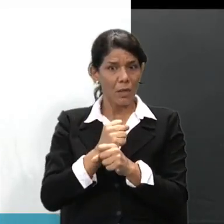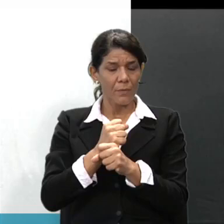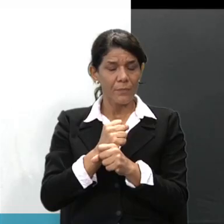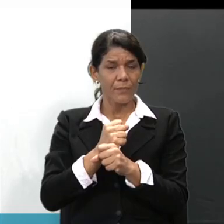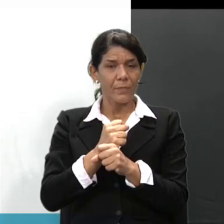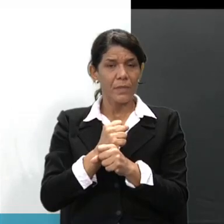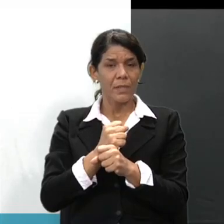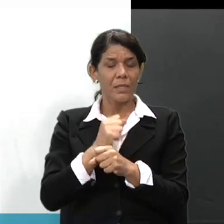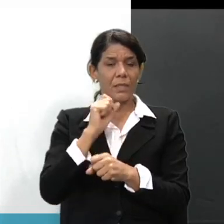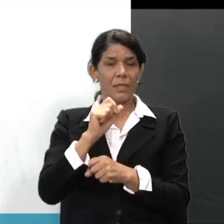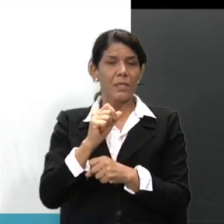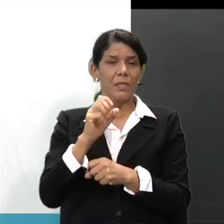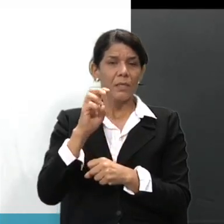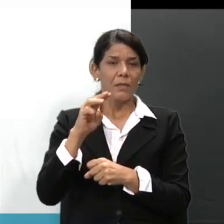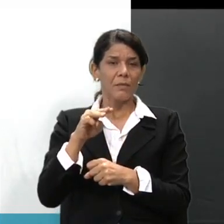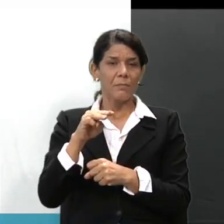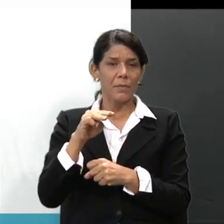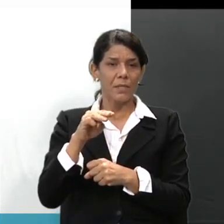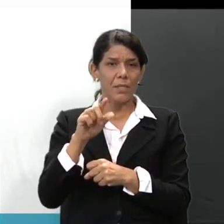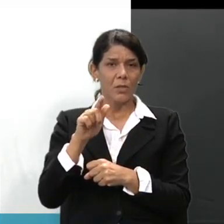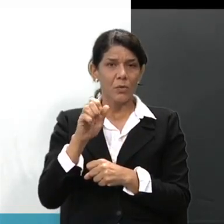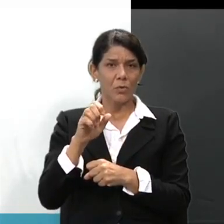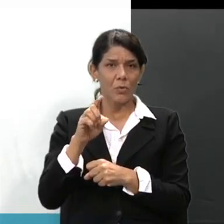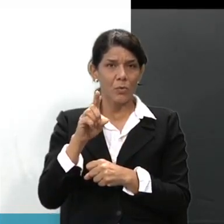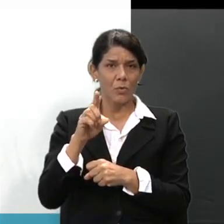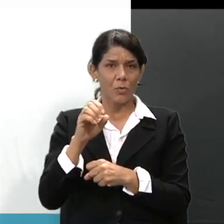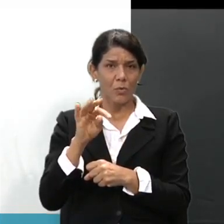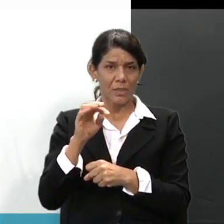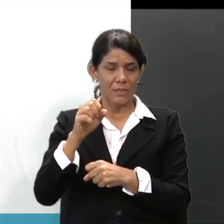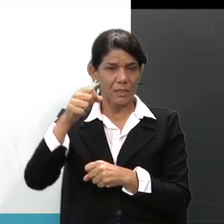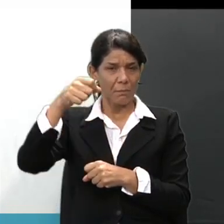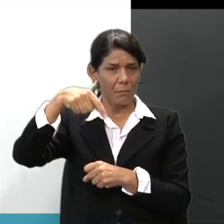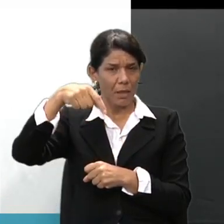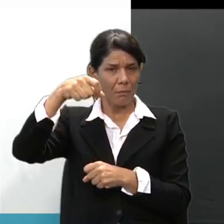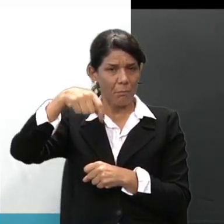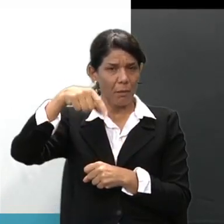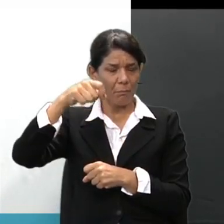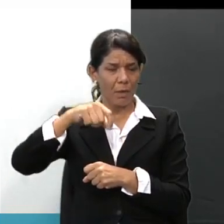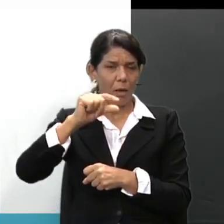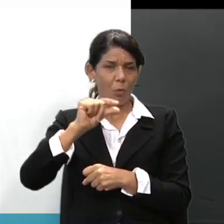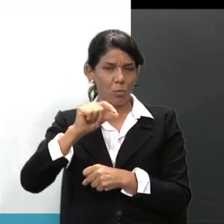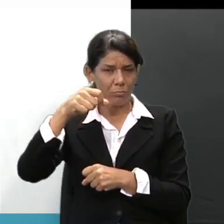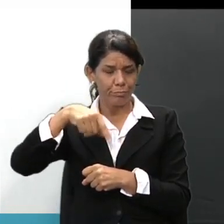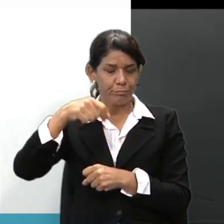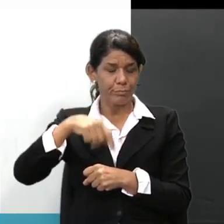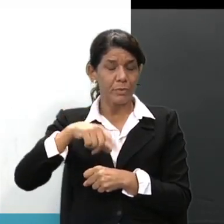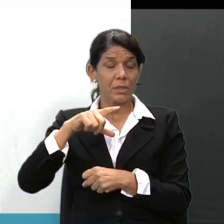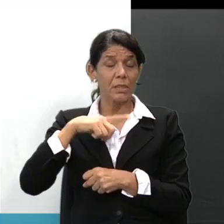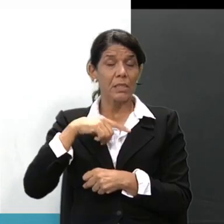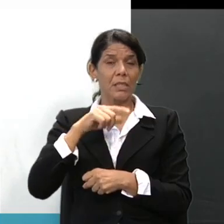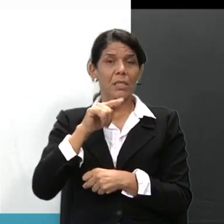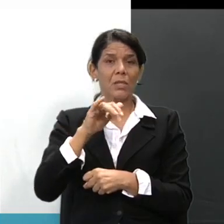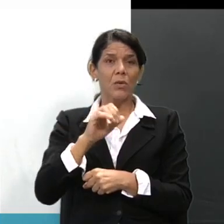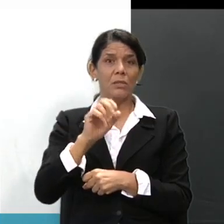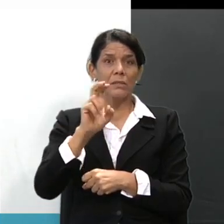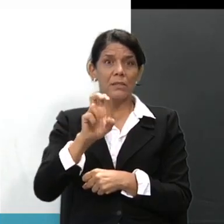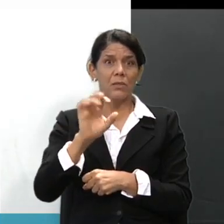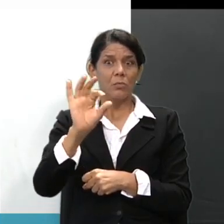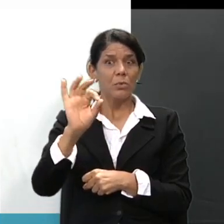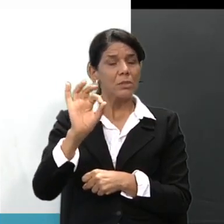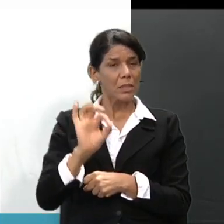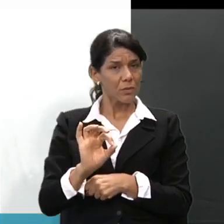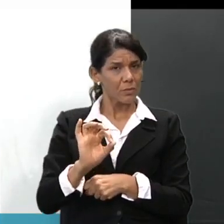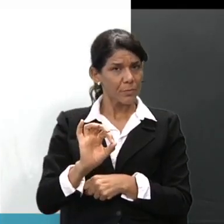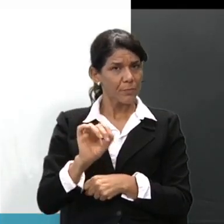a frequência em microgotas. Além, então, né, claro, do soro de glicose 5%, das